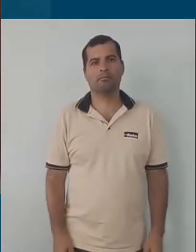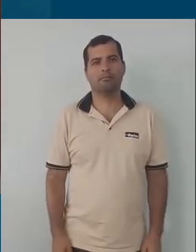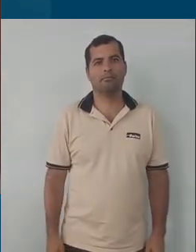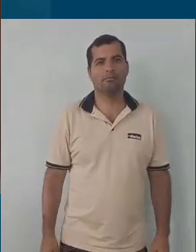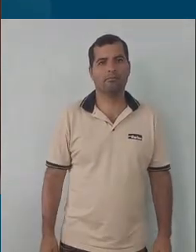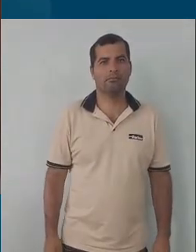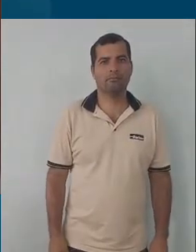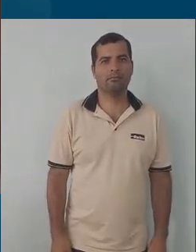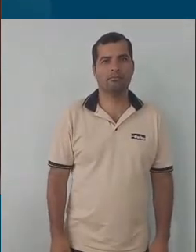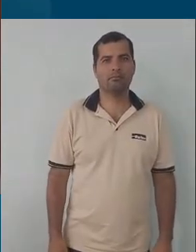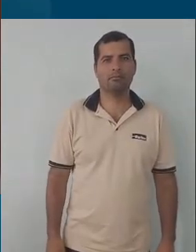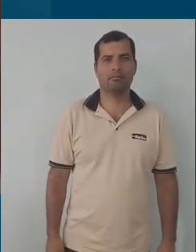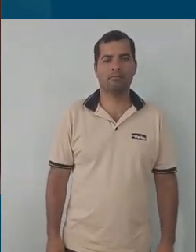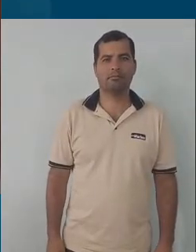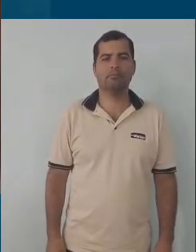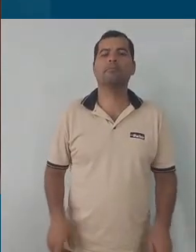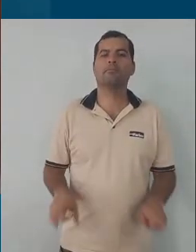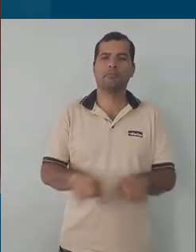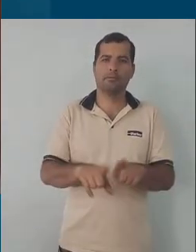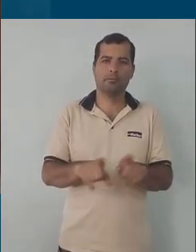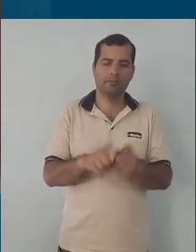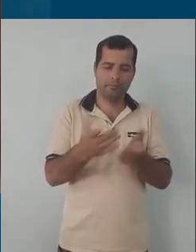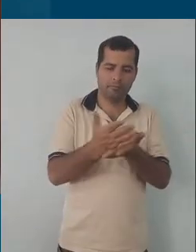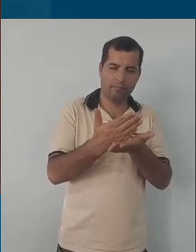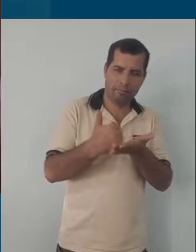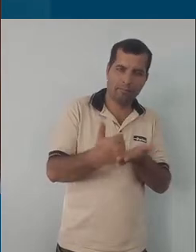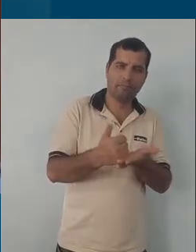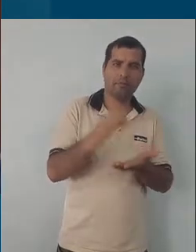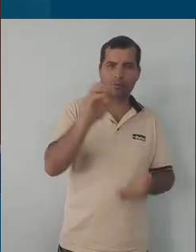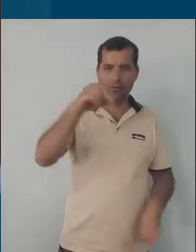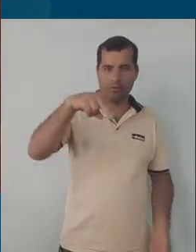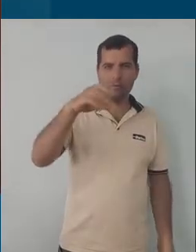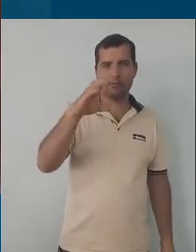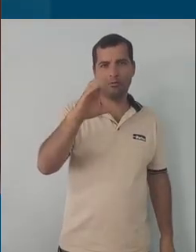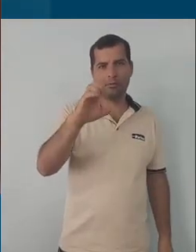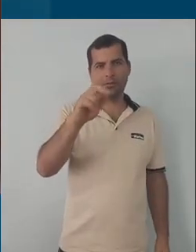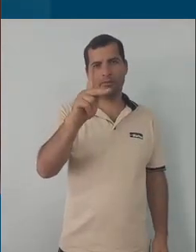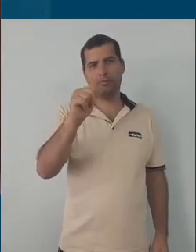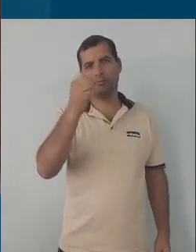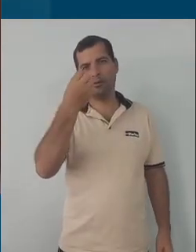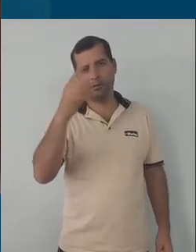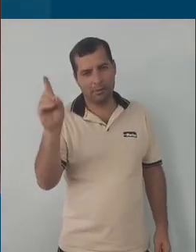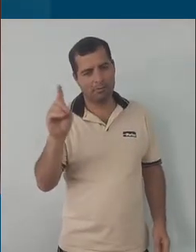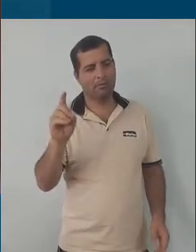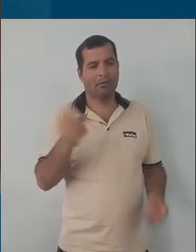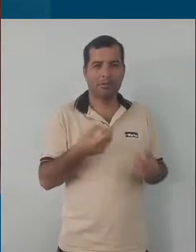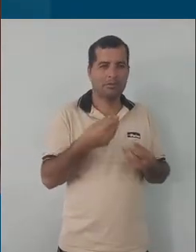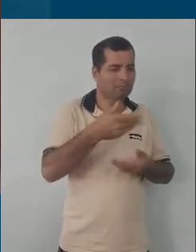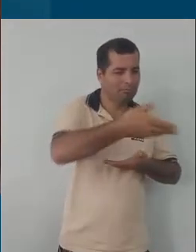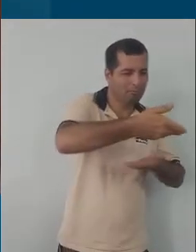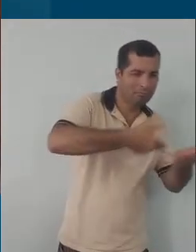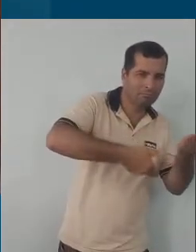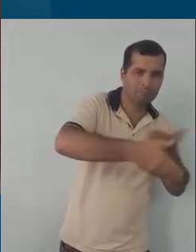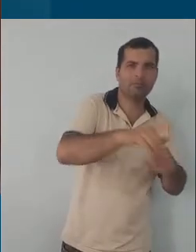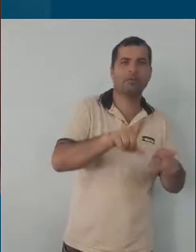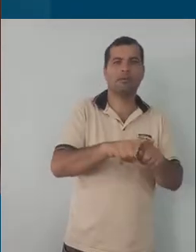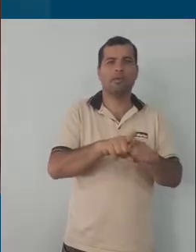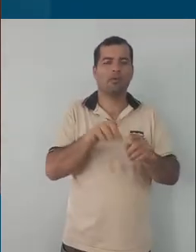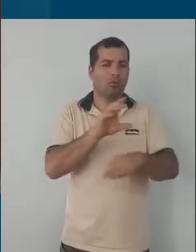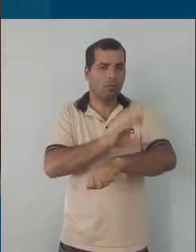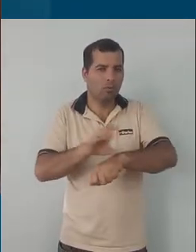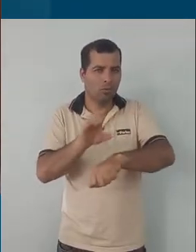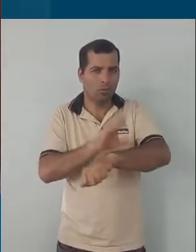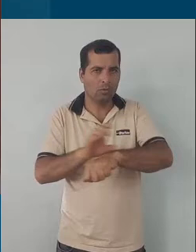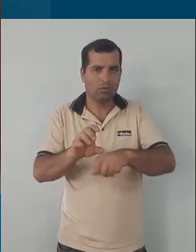Agora, compartilhar concepções, para mim, é um elemento fundamental que pode garantir. Isso os cursos de formação inicial dos professores